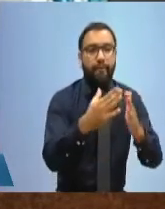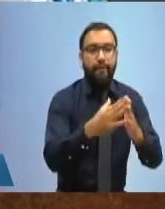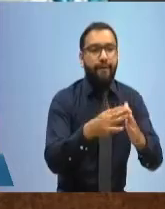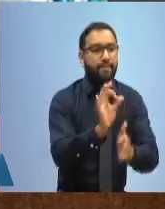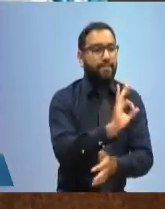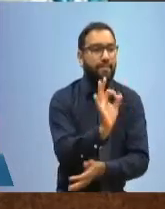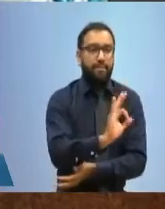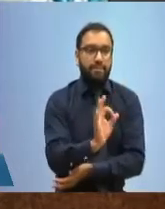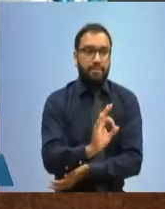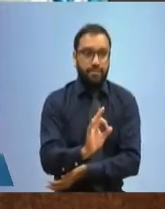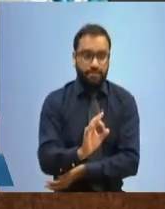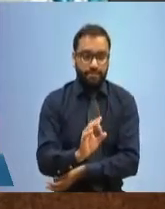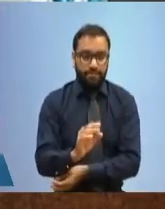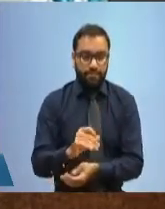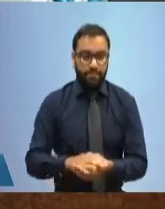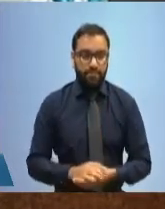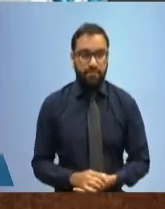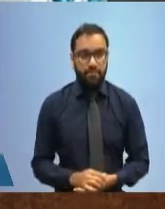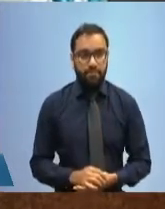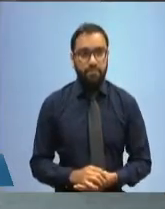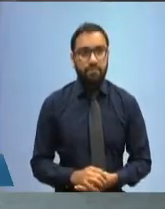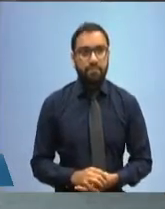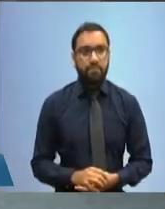garantia de direitos que eram que deixar esse relato